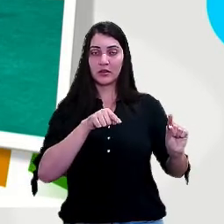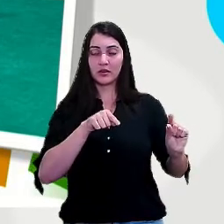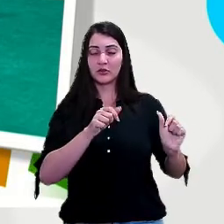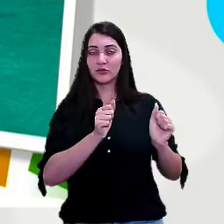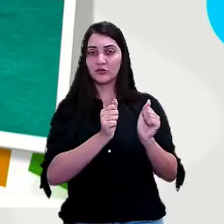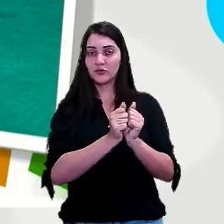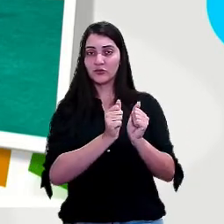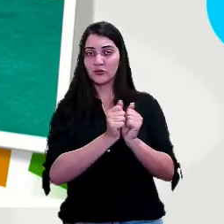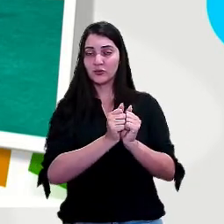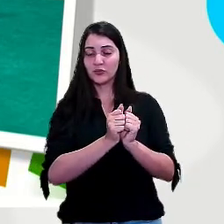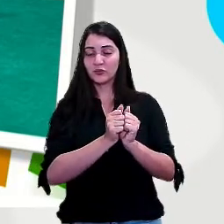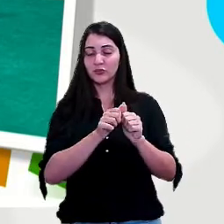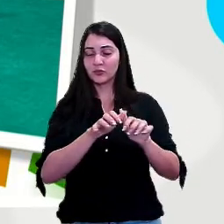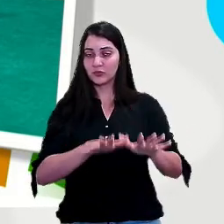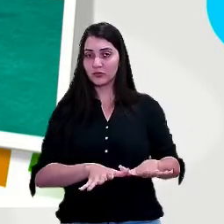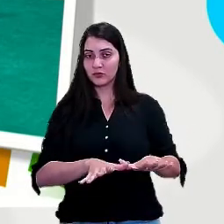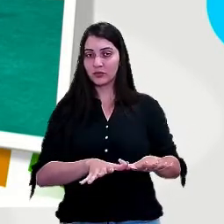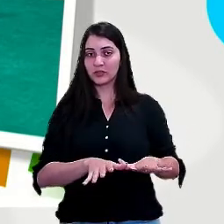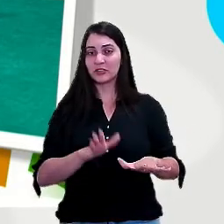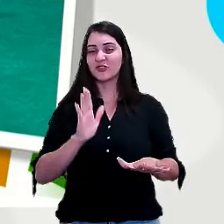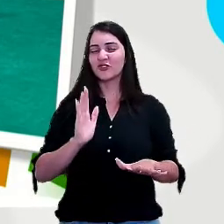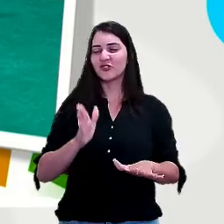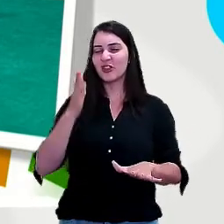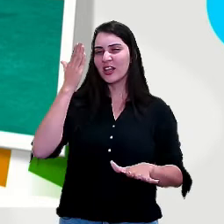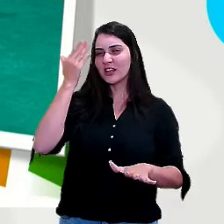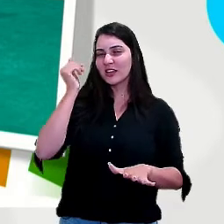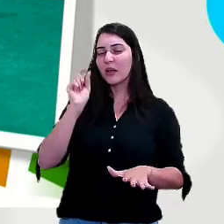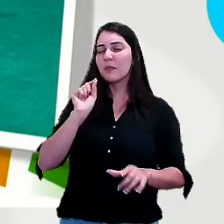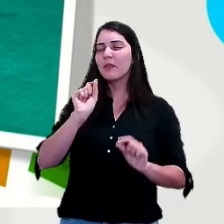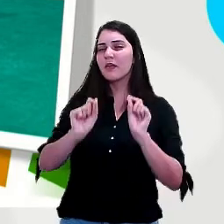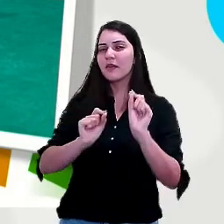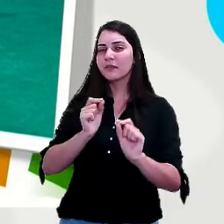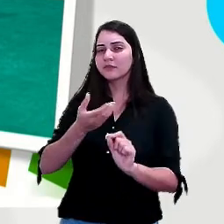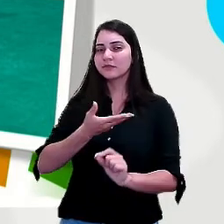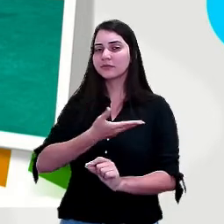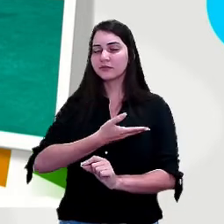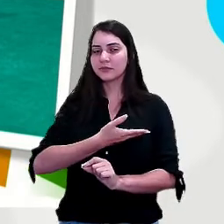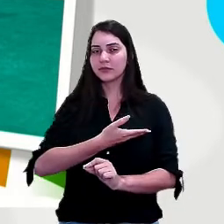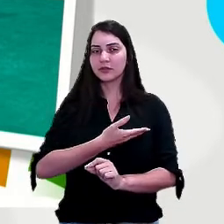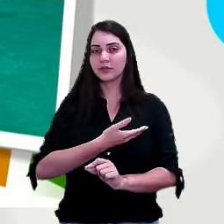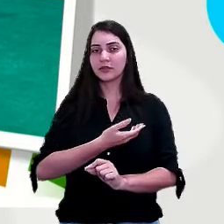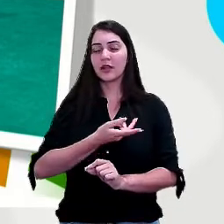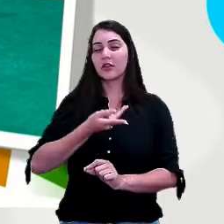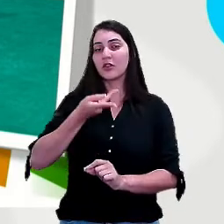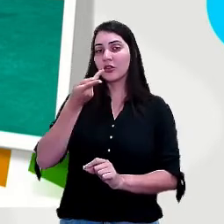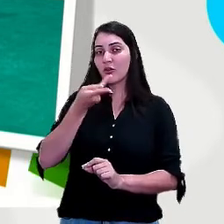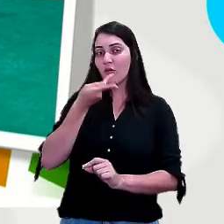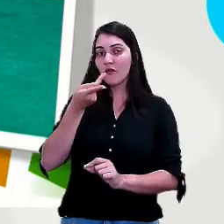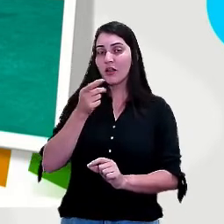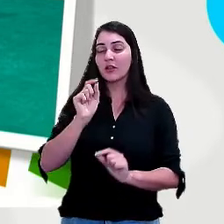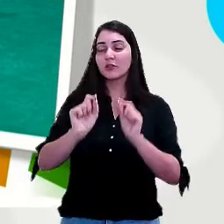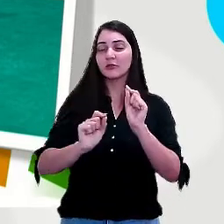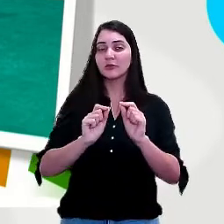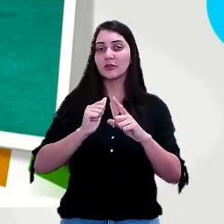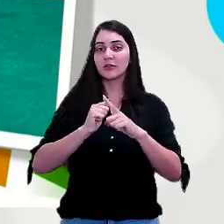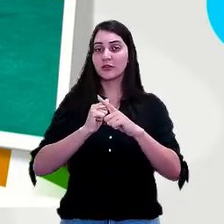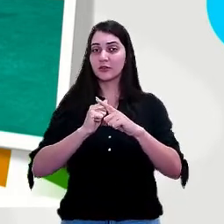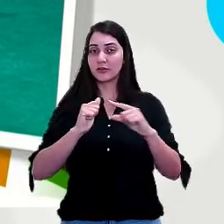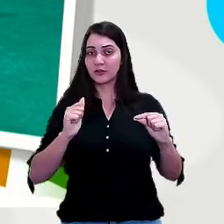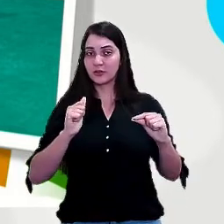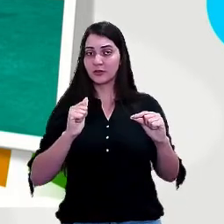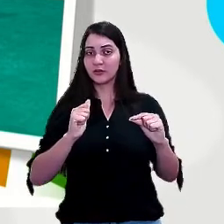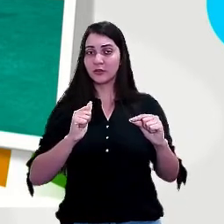lado fica. Já sabe quem é o meu amigo? Estou falando do artigo.